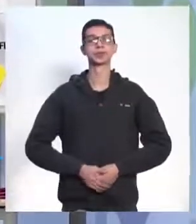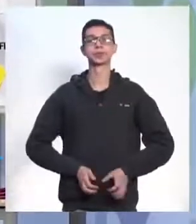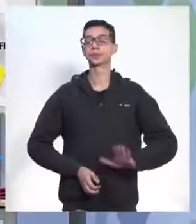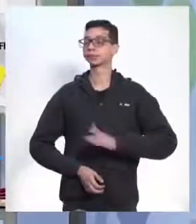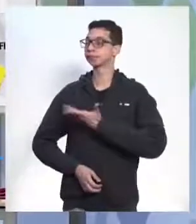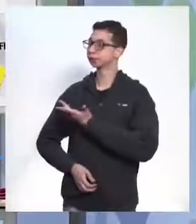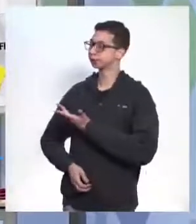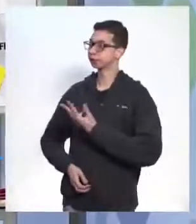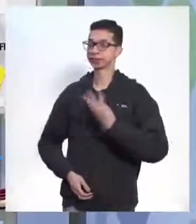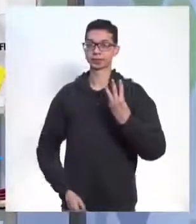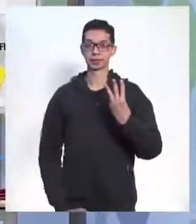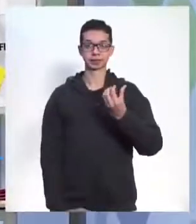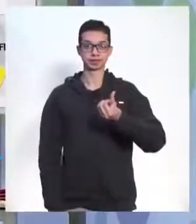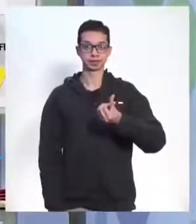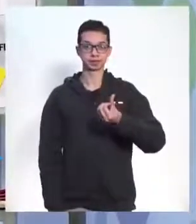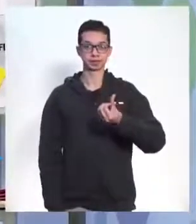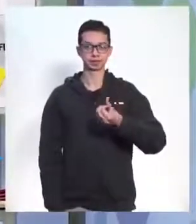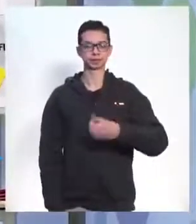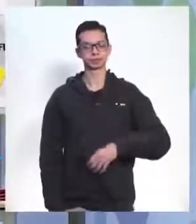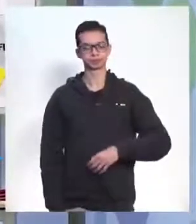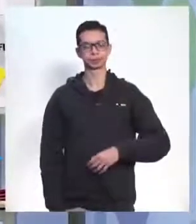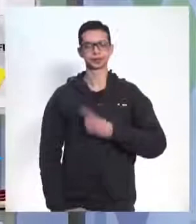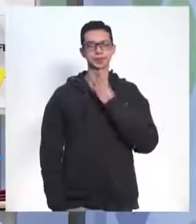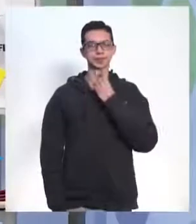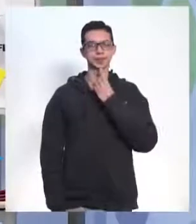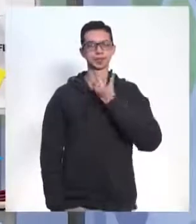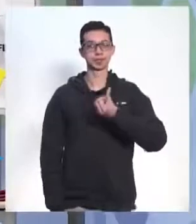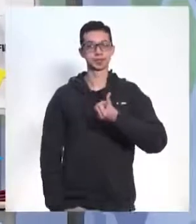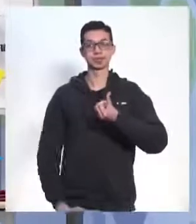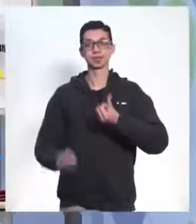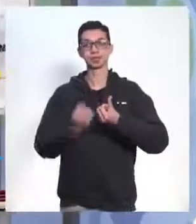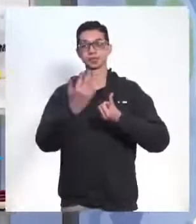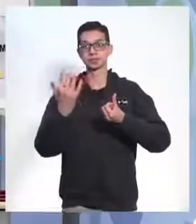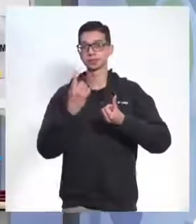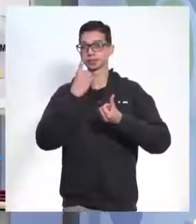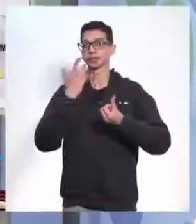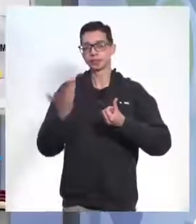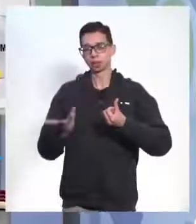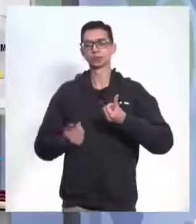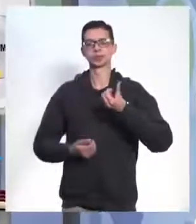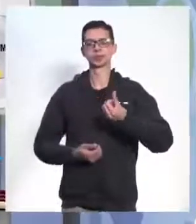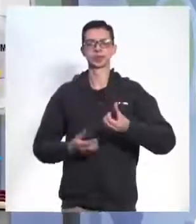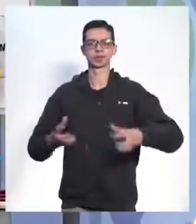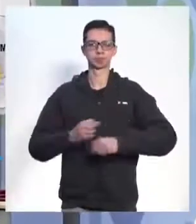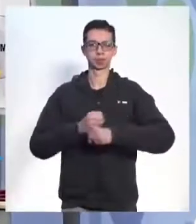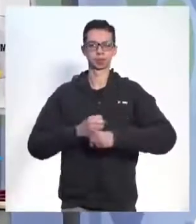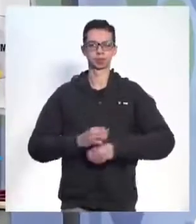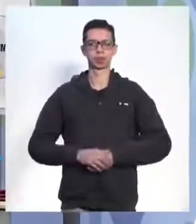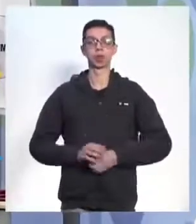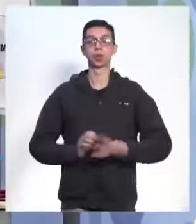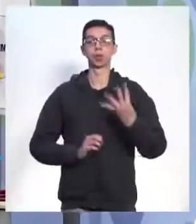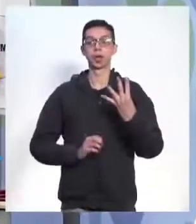36. 6, né? 6 pontos. Isso. 42. 7 pontos.